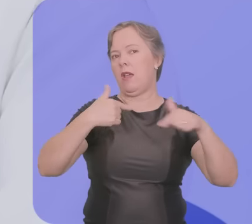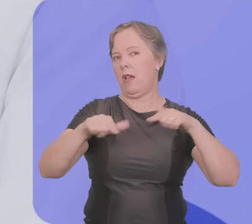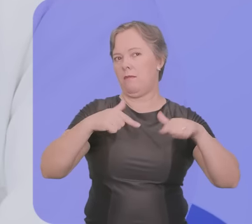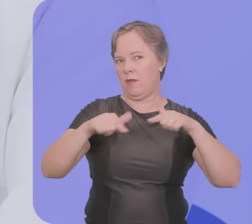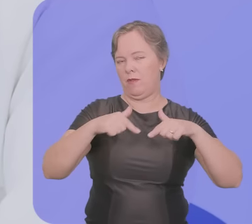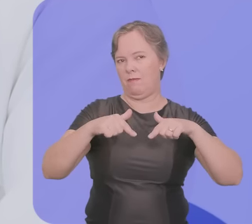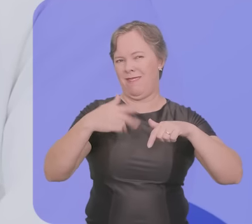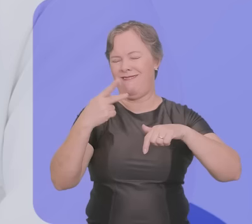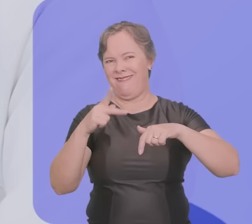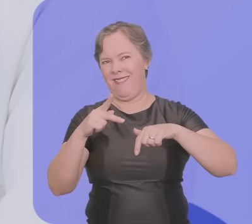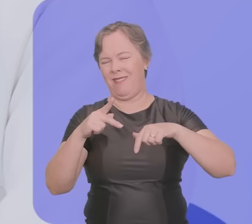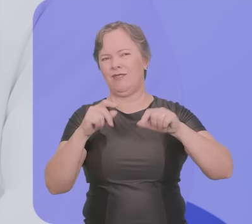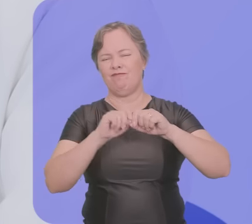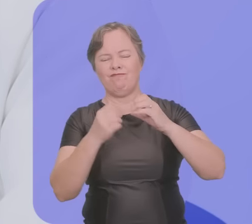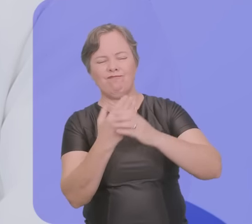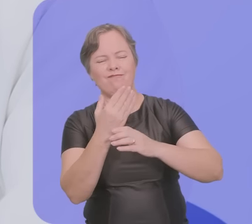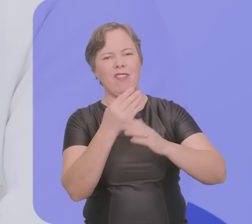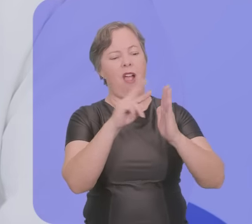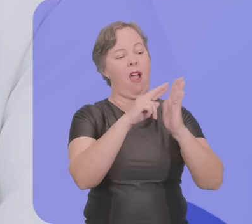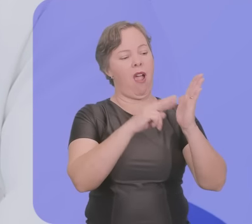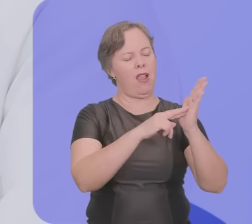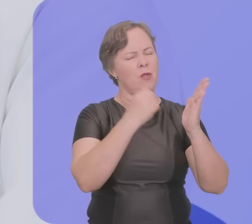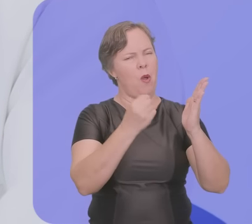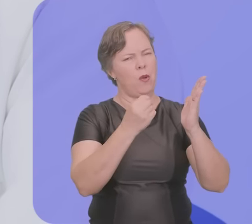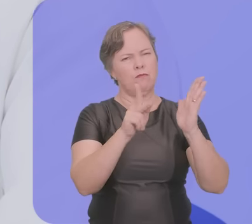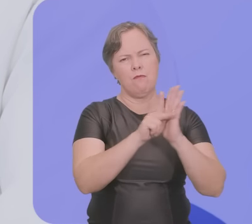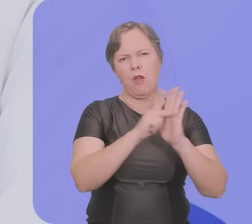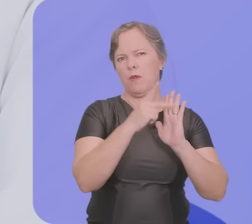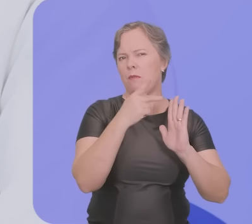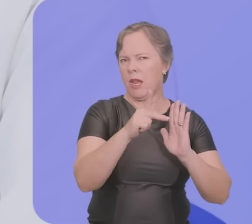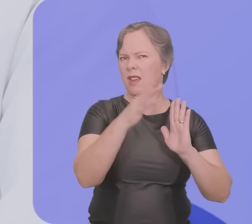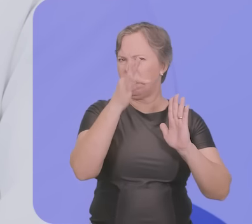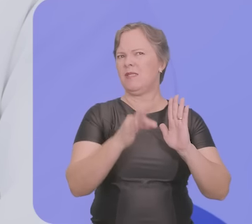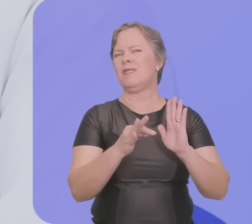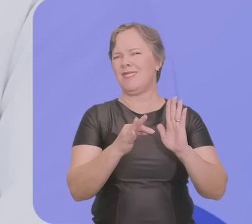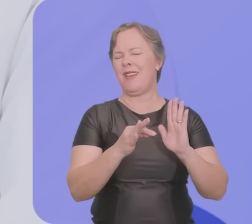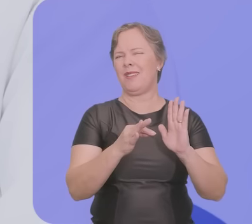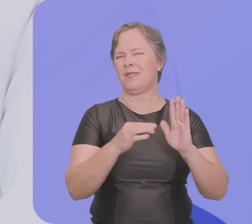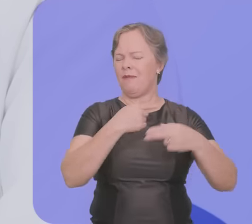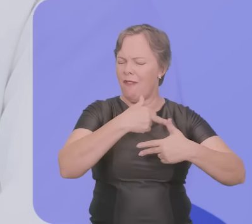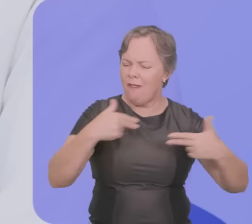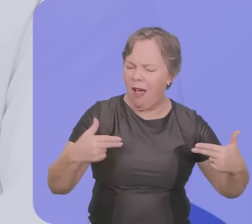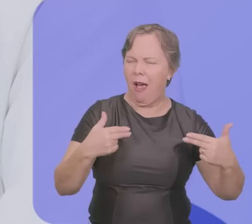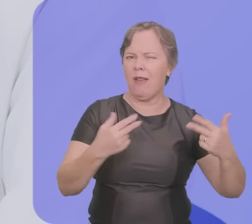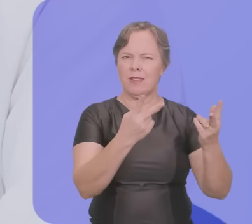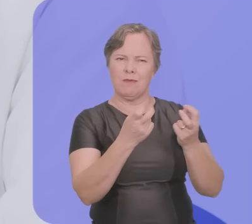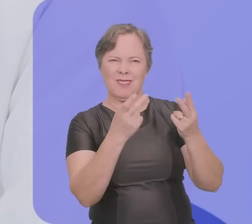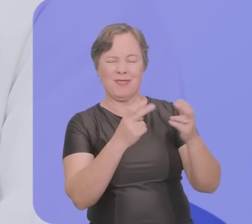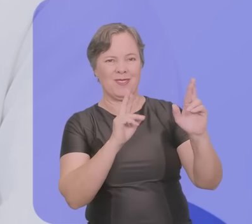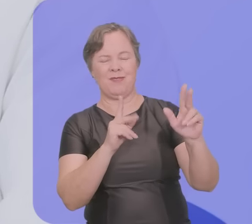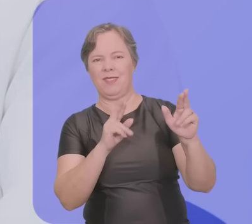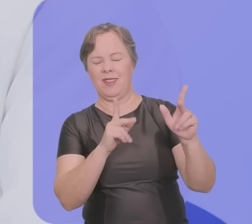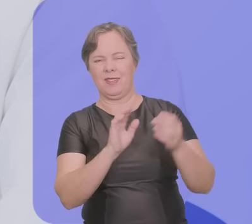produzir os seus relatórios, né, de forma mais personalizada, mais dinâmica, com várias visões ali. O que a gente